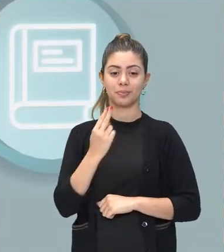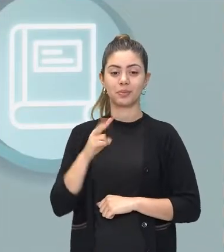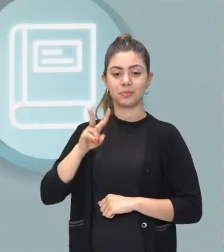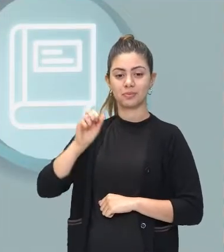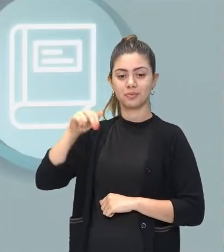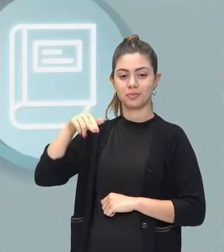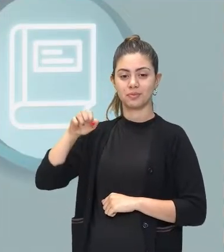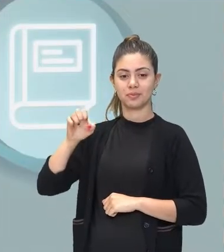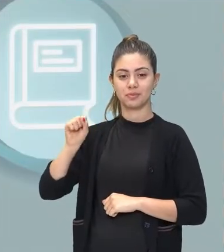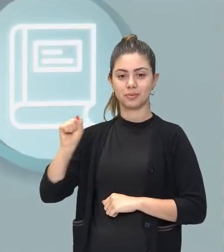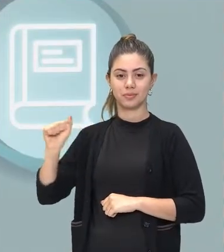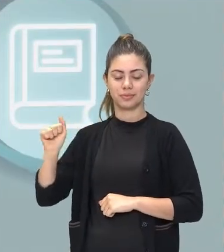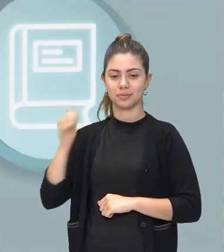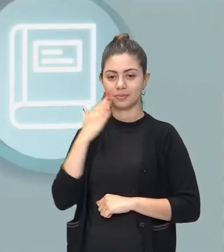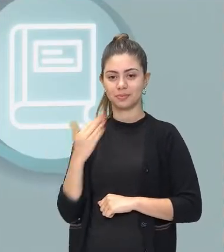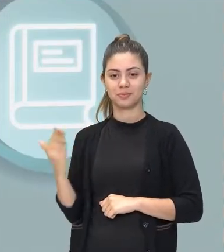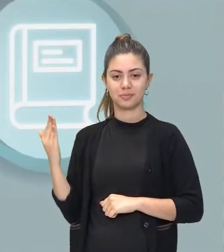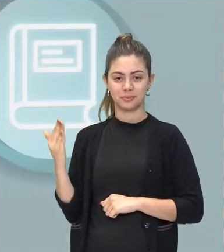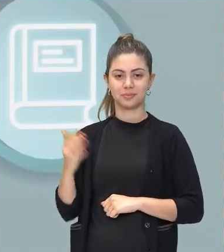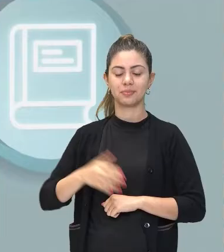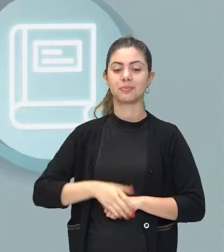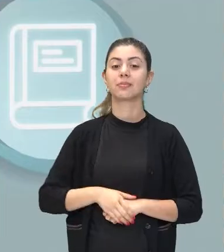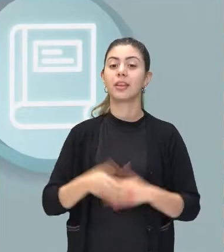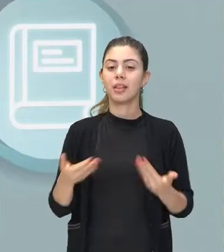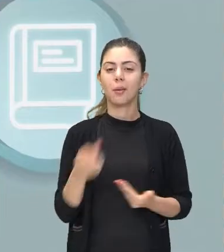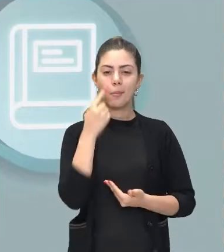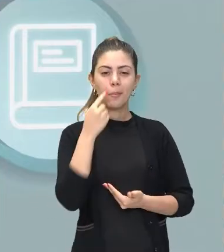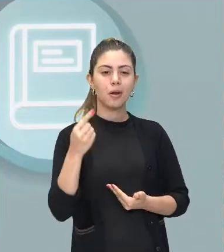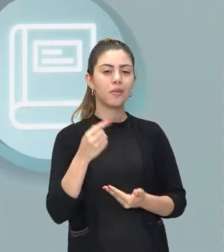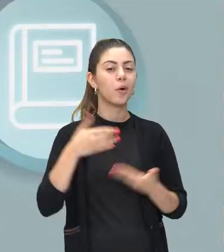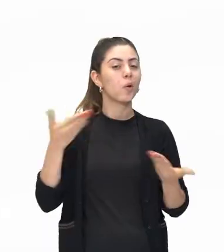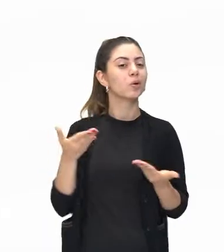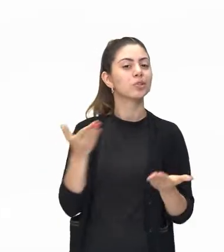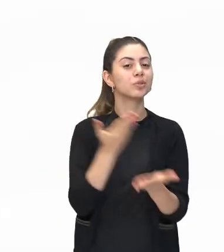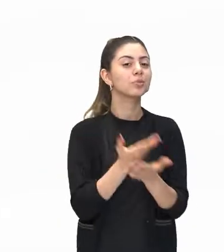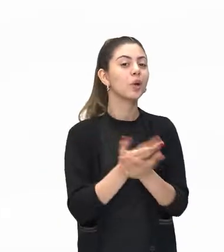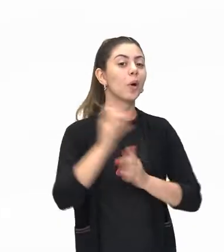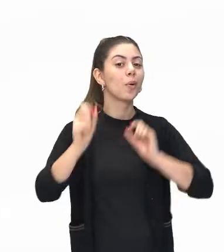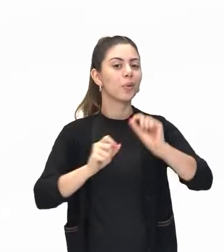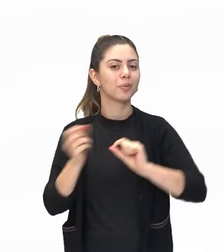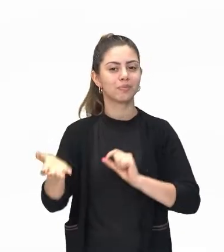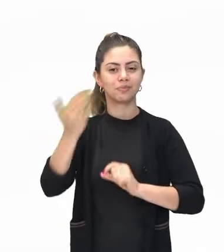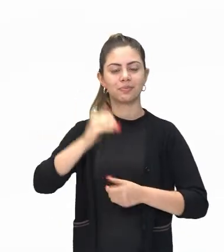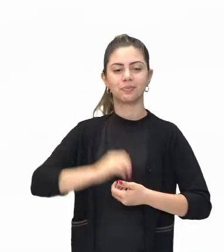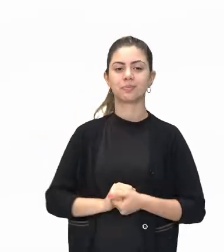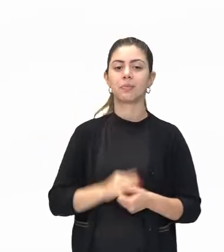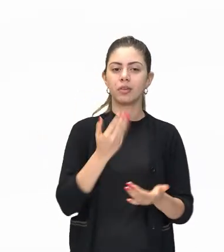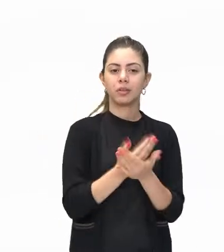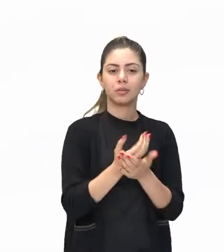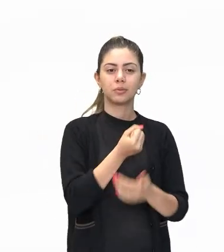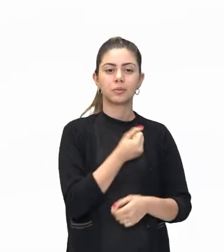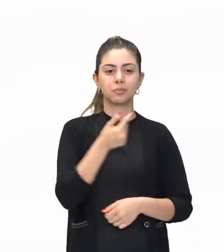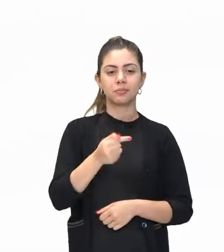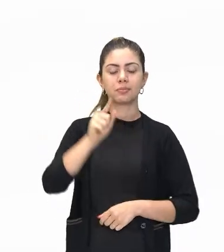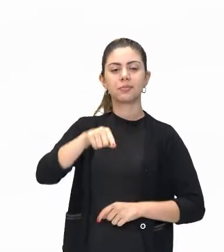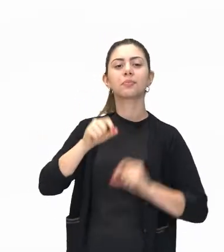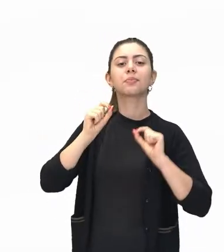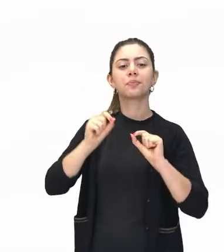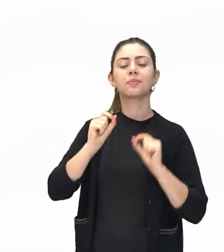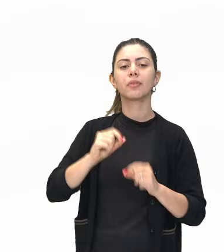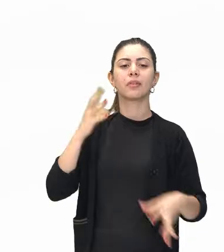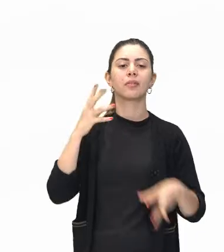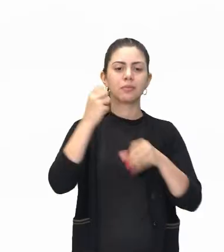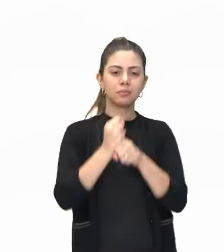professora Vanessa Mafra. Vamos verificar a nossa aula? Aula de número 7 traz o